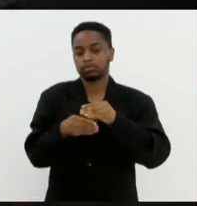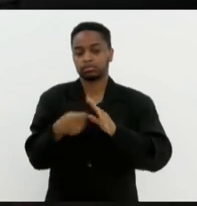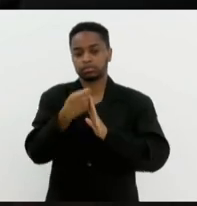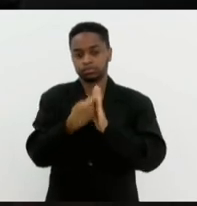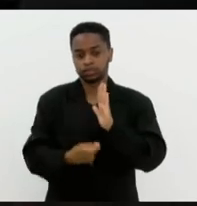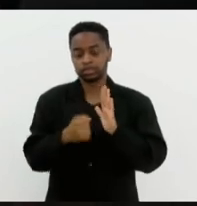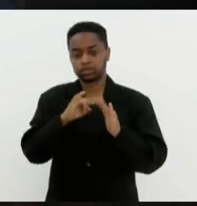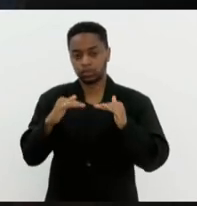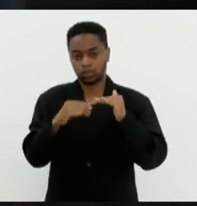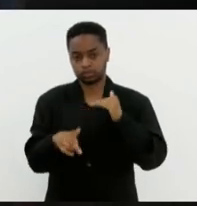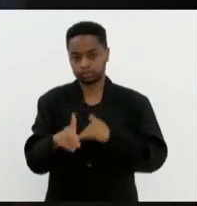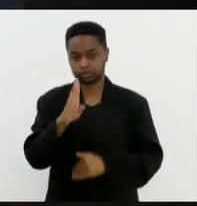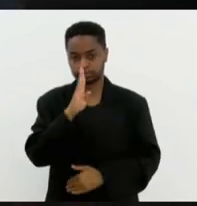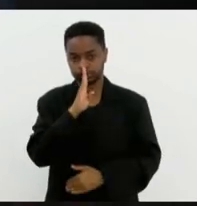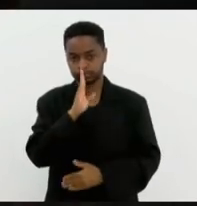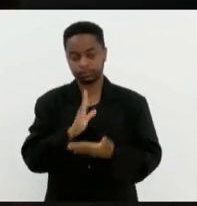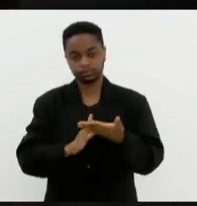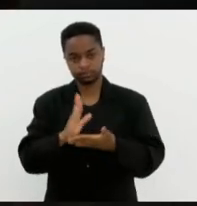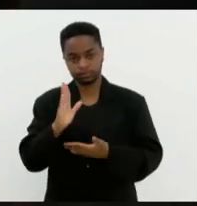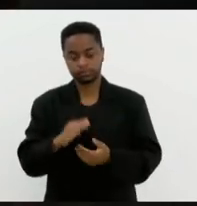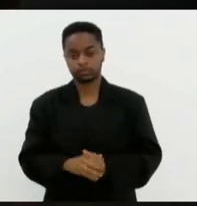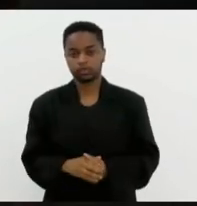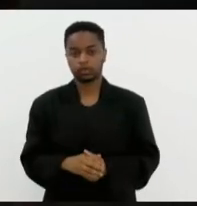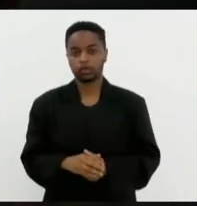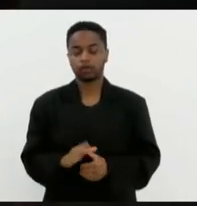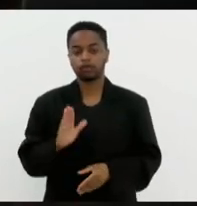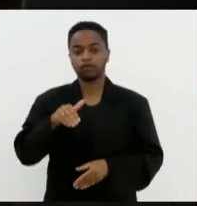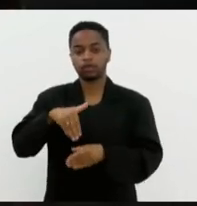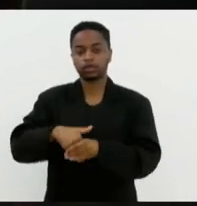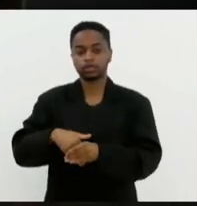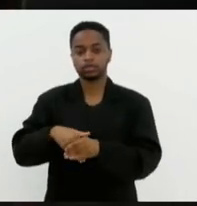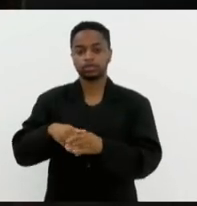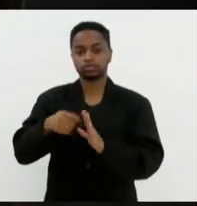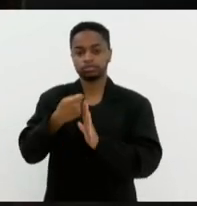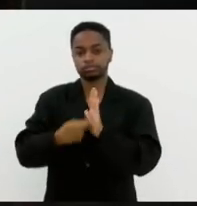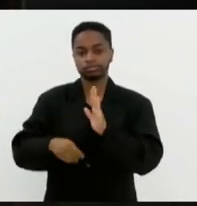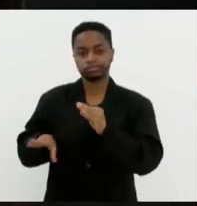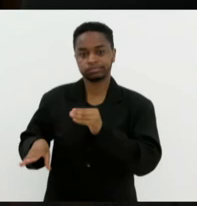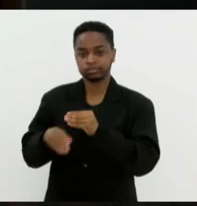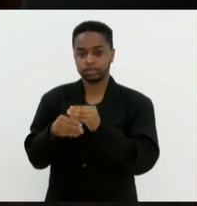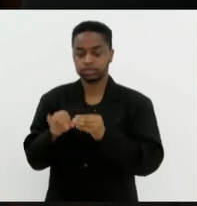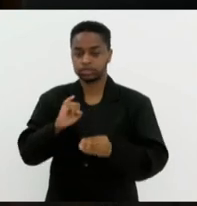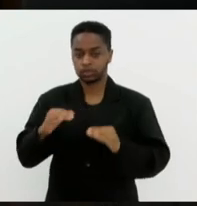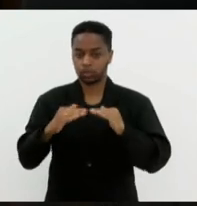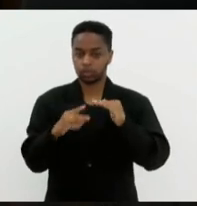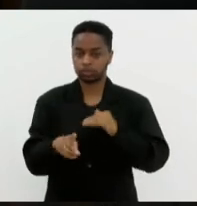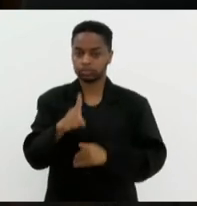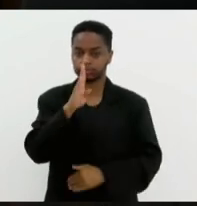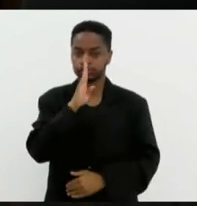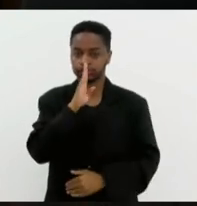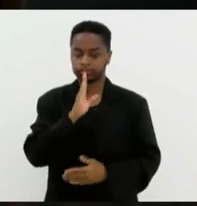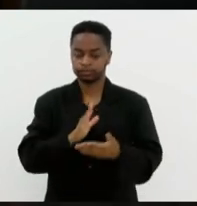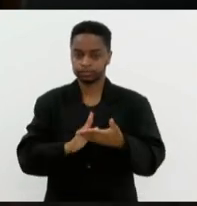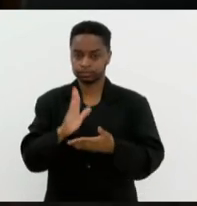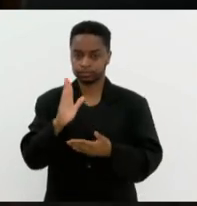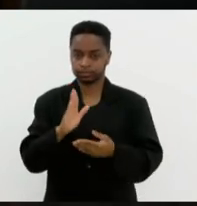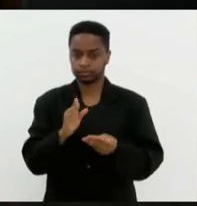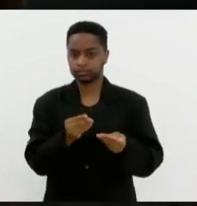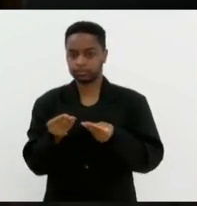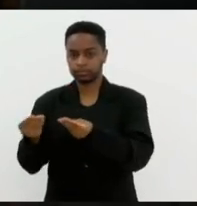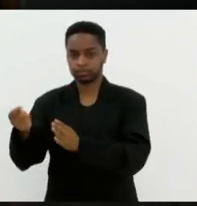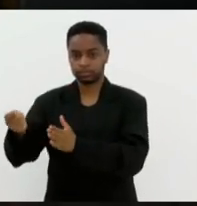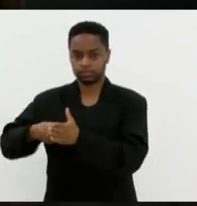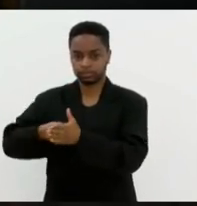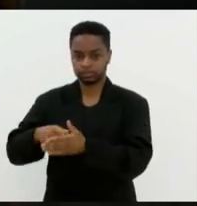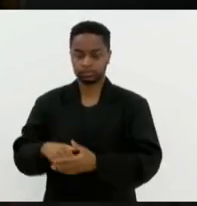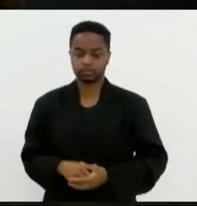como estão. Aprovado. Em votação, a redação do vencido assim emendado. Os senhores que aprovam permaneçam como estão. Aprovado. Vai